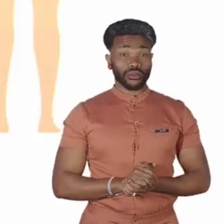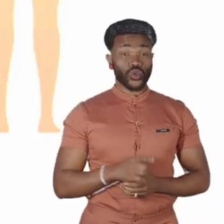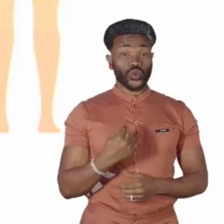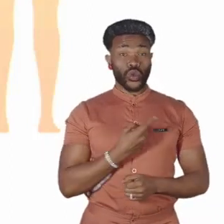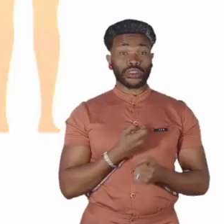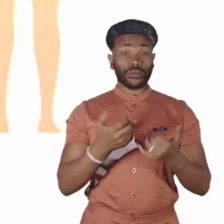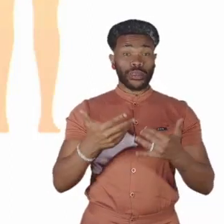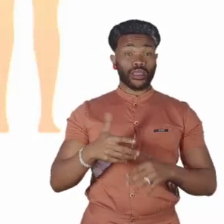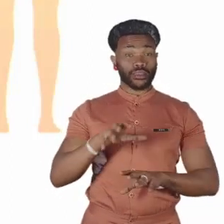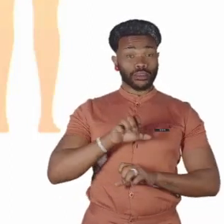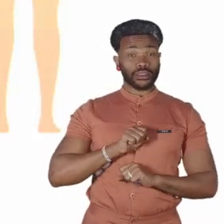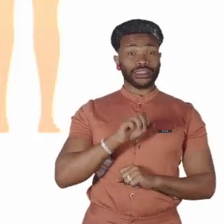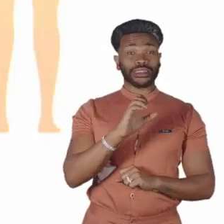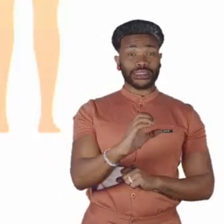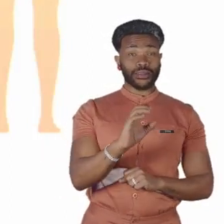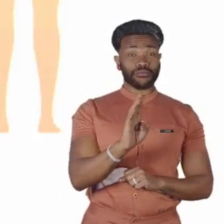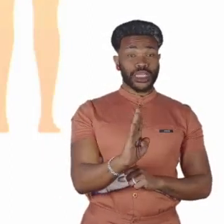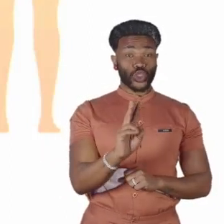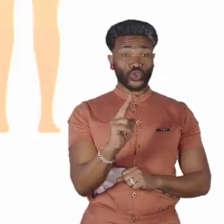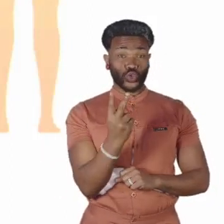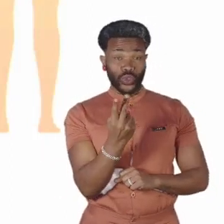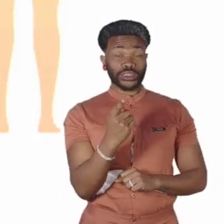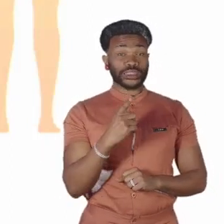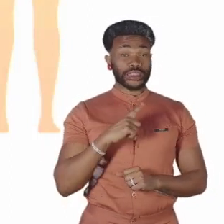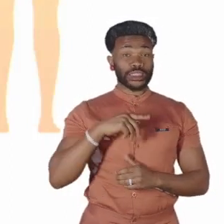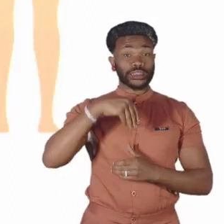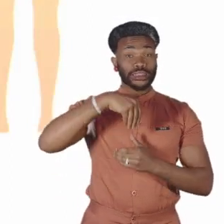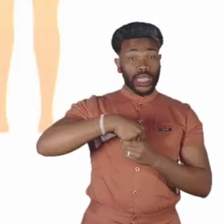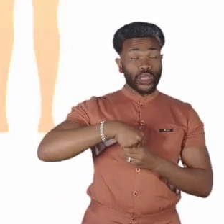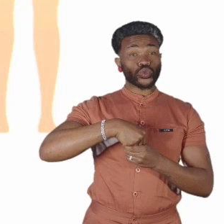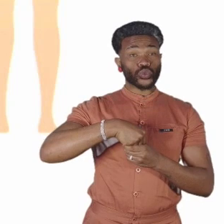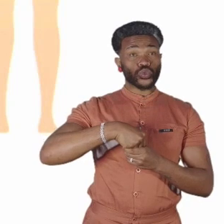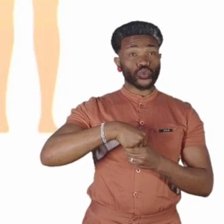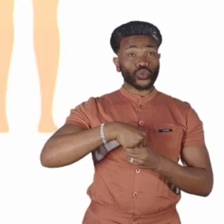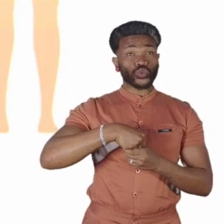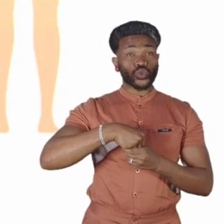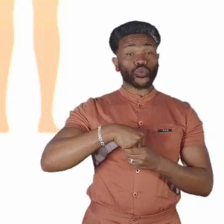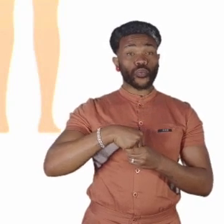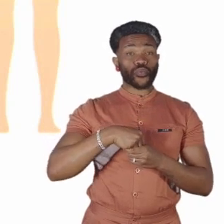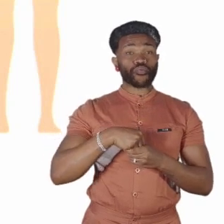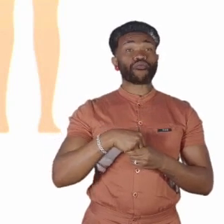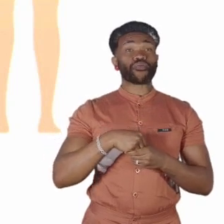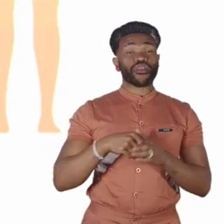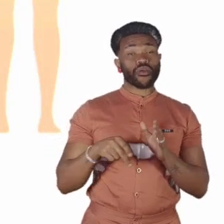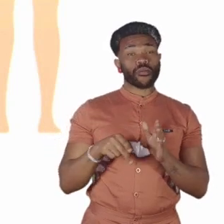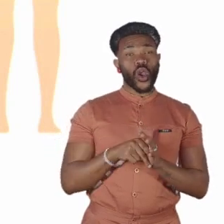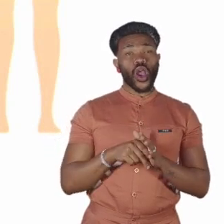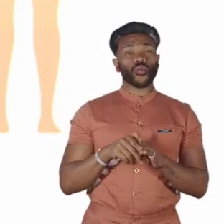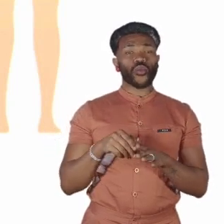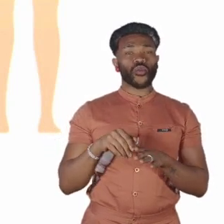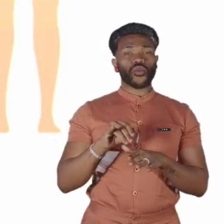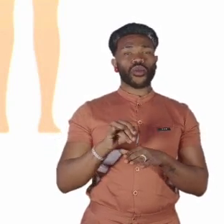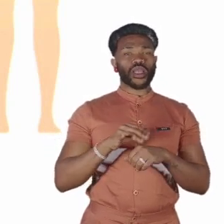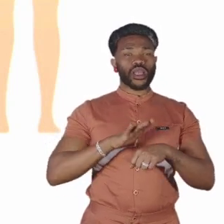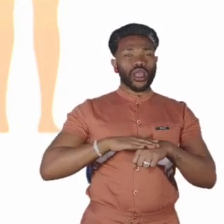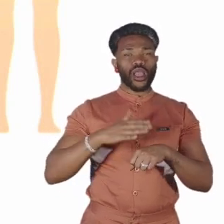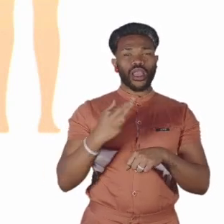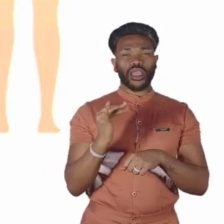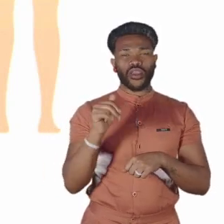fala do receptor CB2, muito presente em órgãos aí periféricos, fala muito de inflamação,